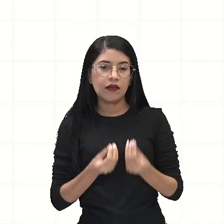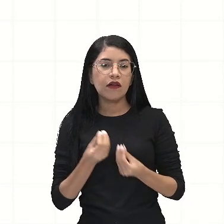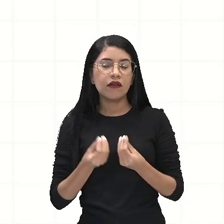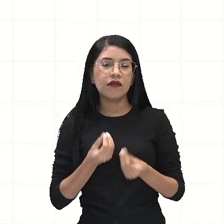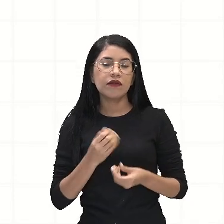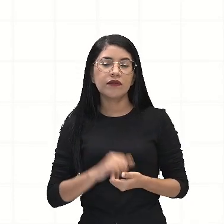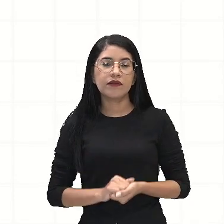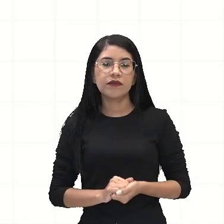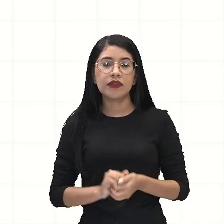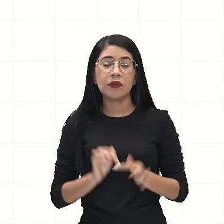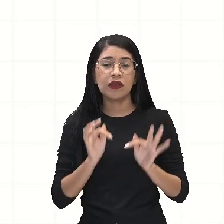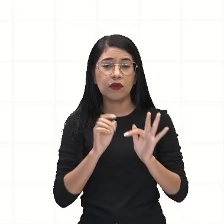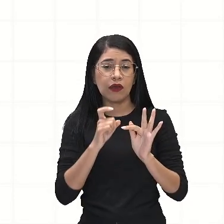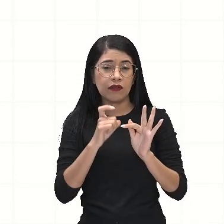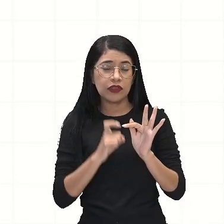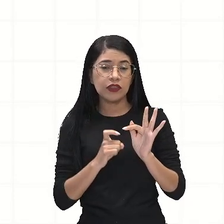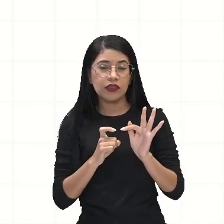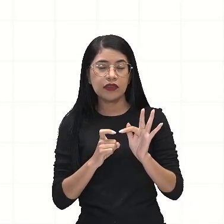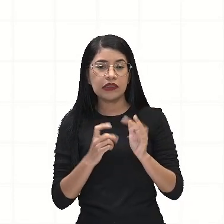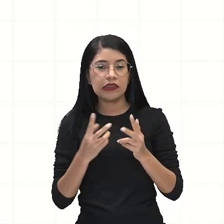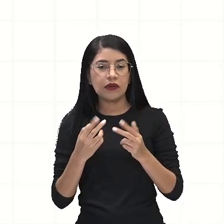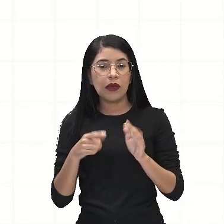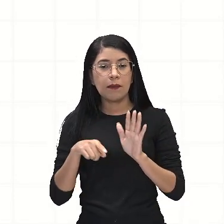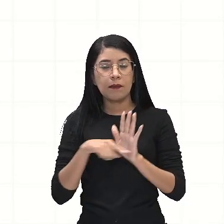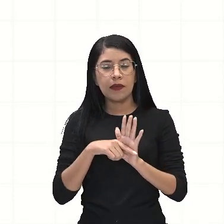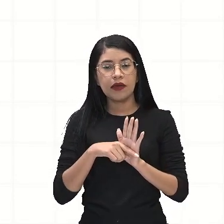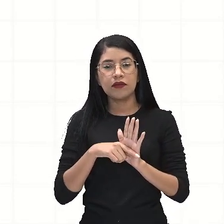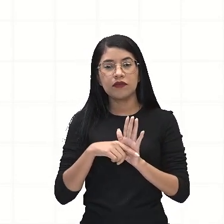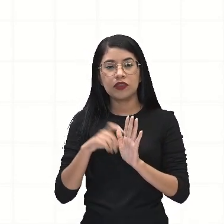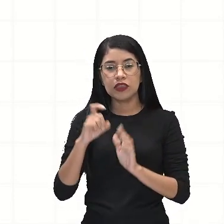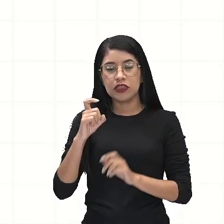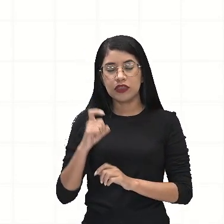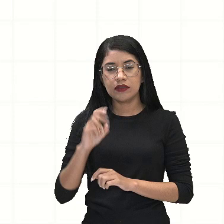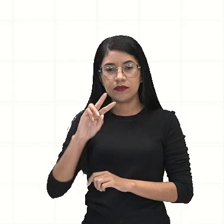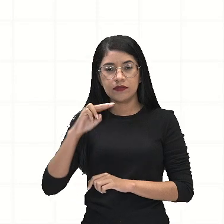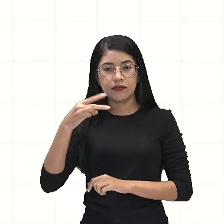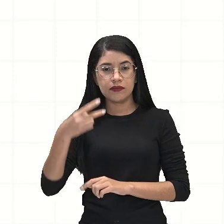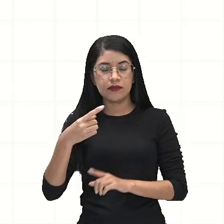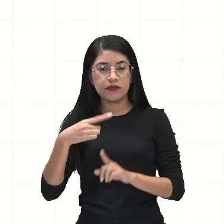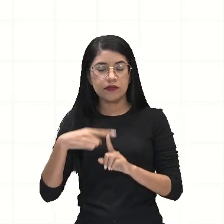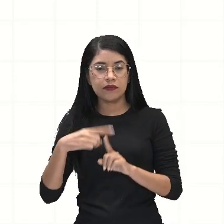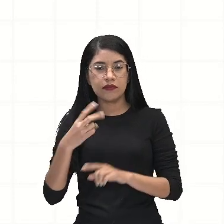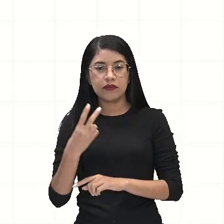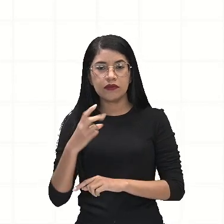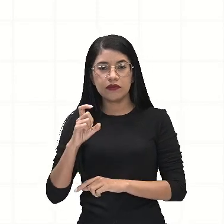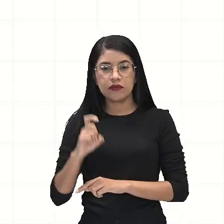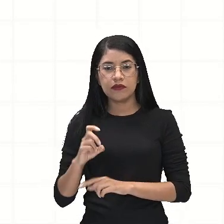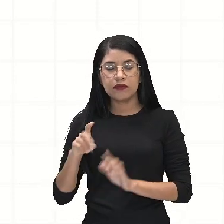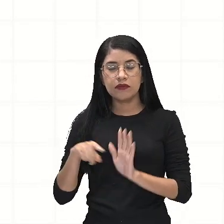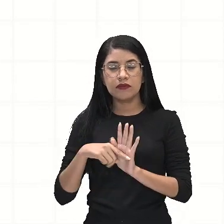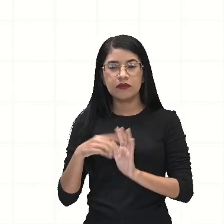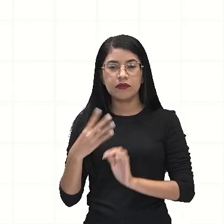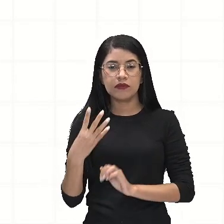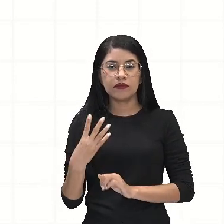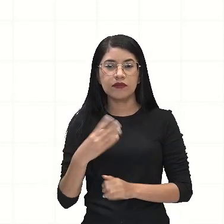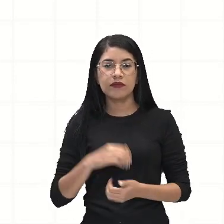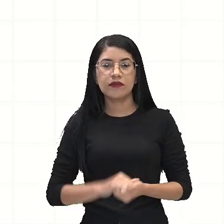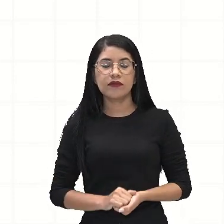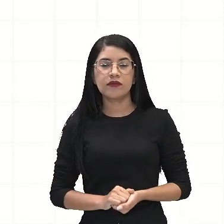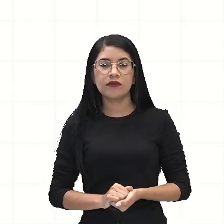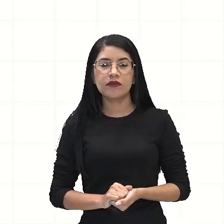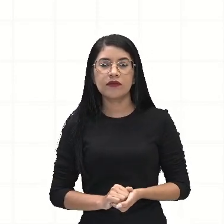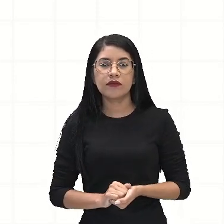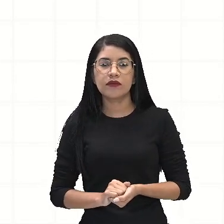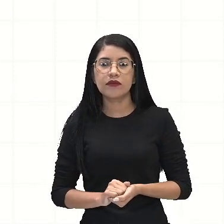aqui uma função f de x igual a menos x ao quadrado mais 2x menos 4.